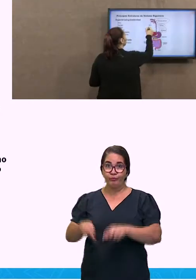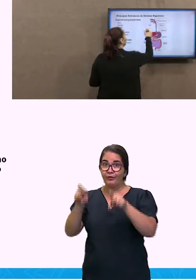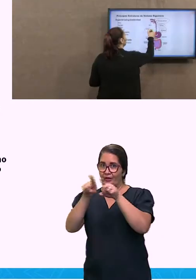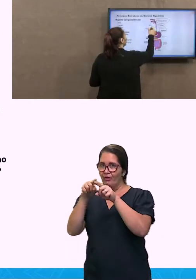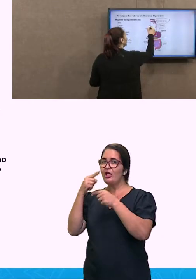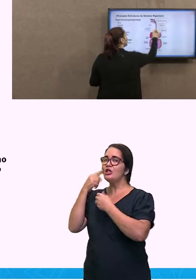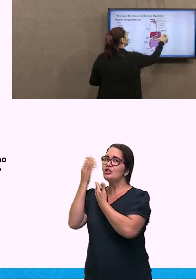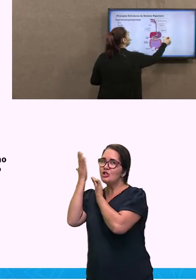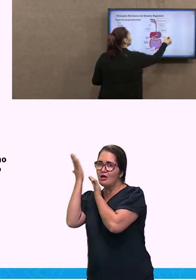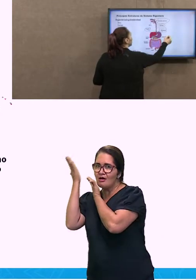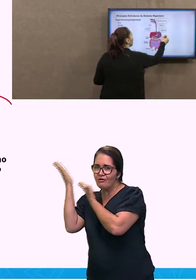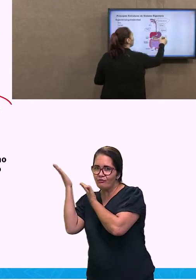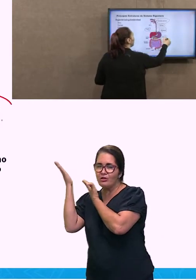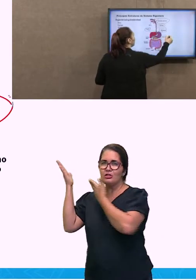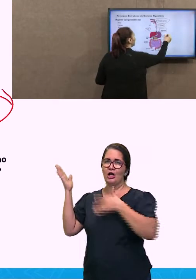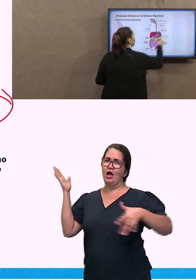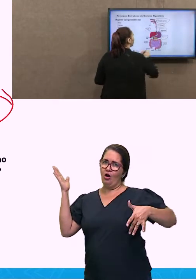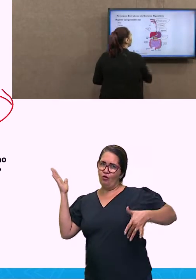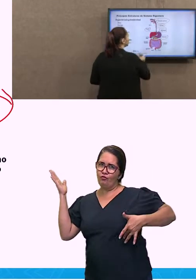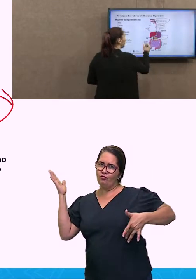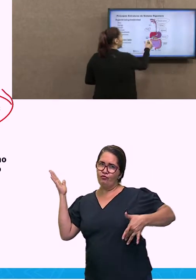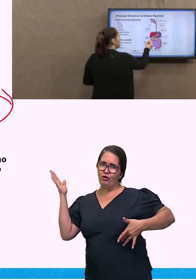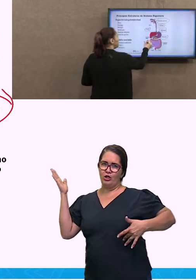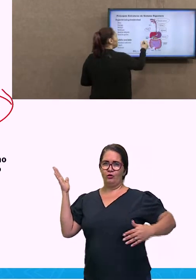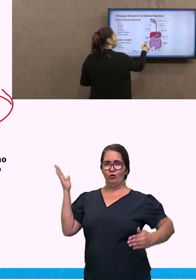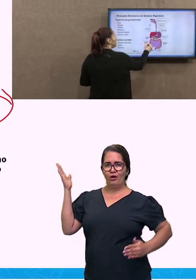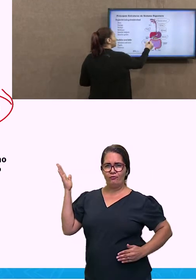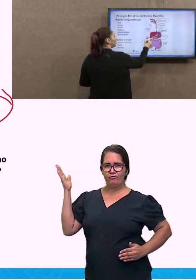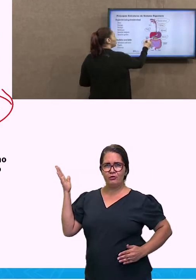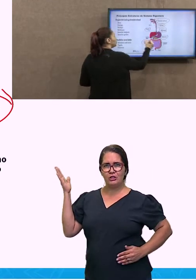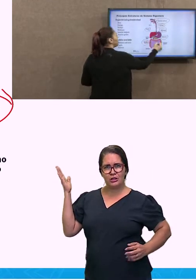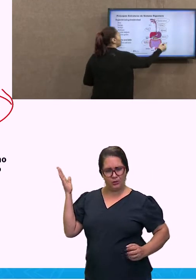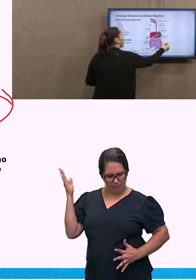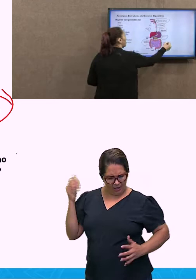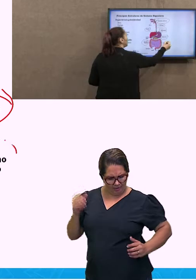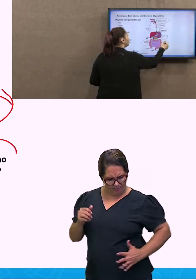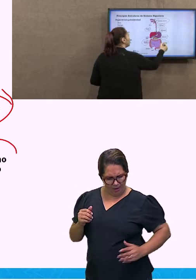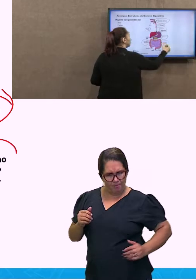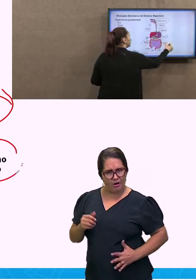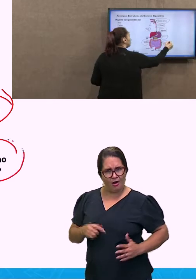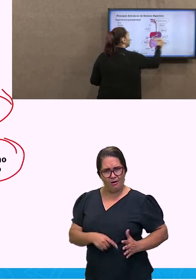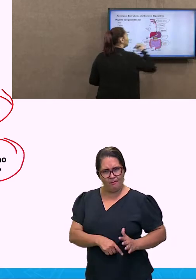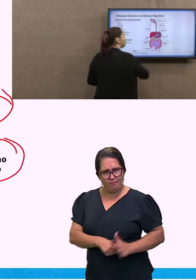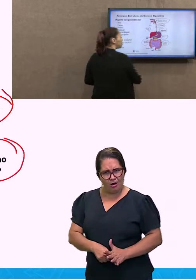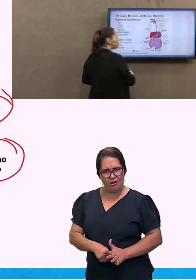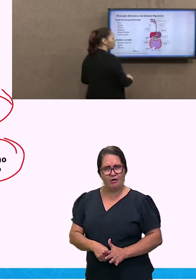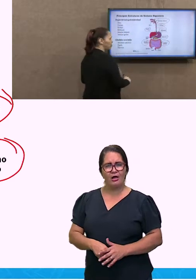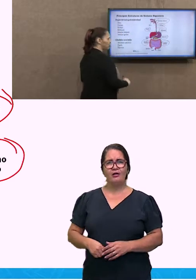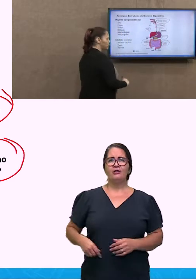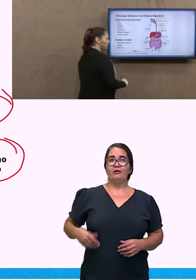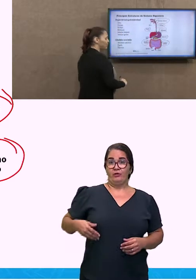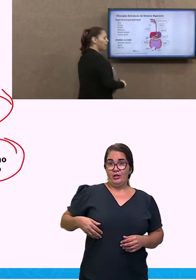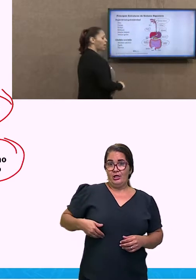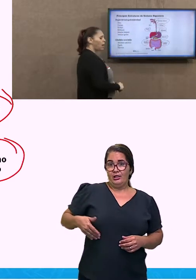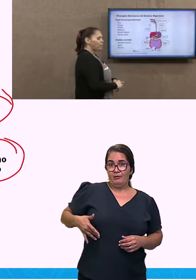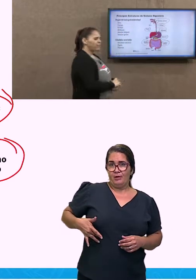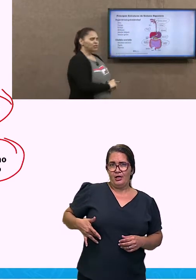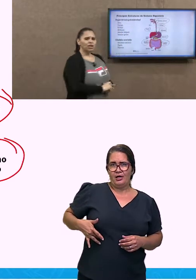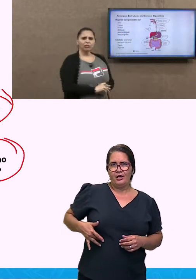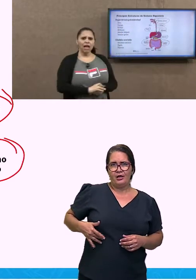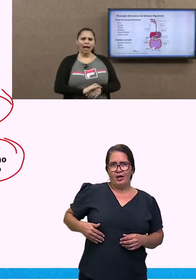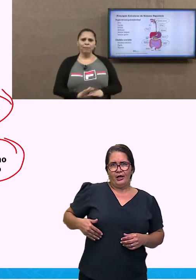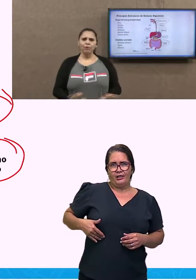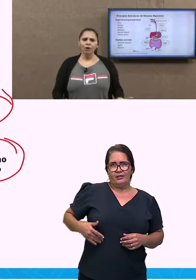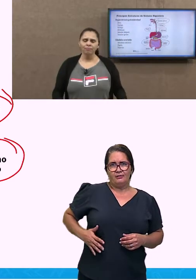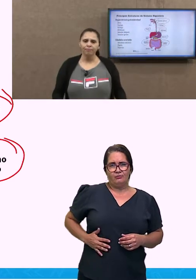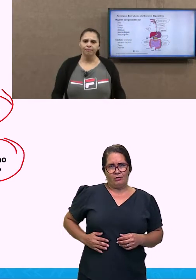o fígado, pâncreas, intestino delgado, intestino grosso.